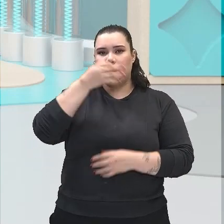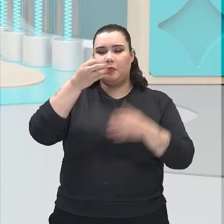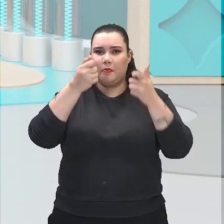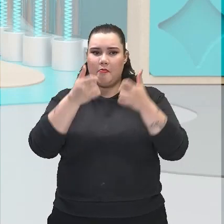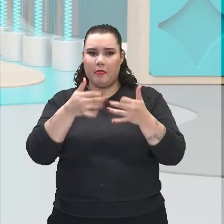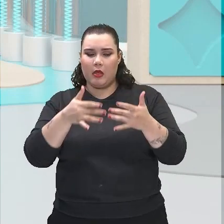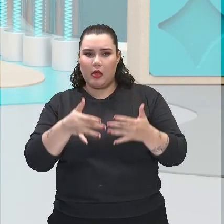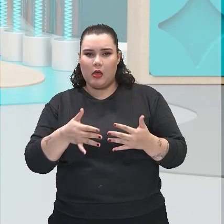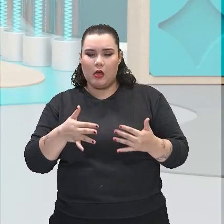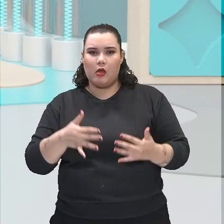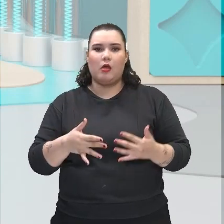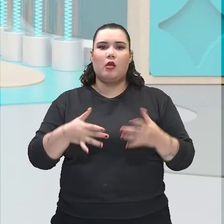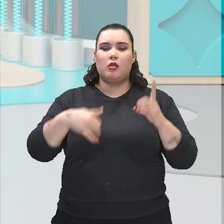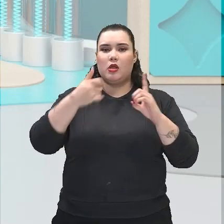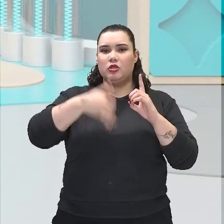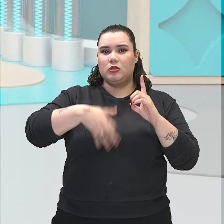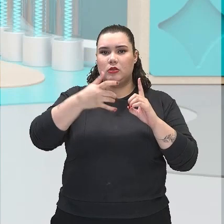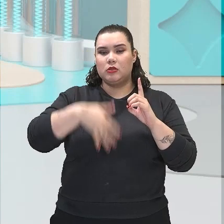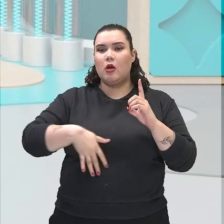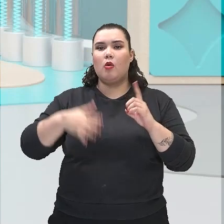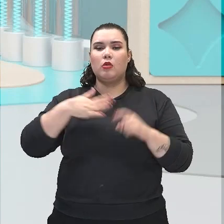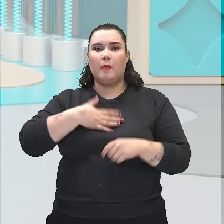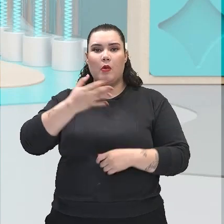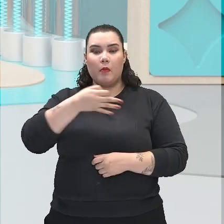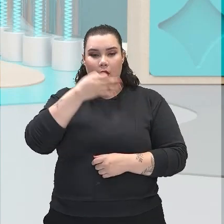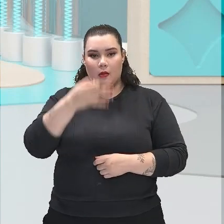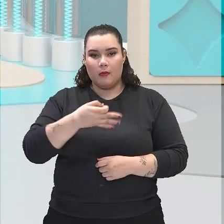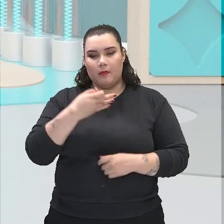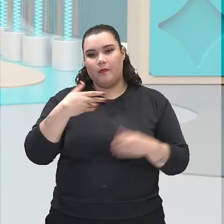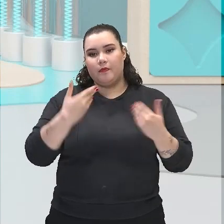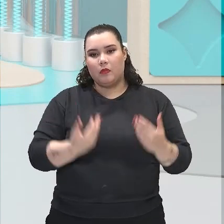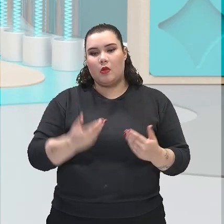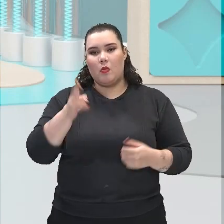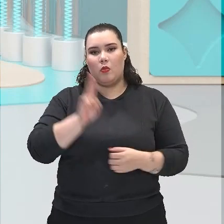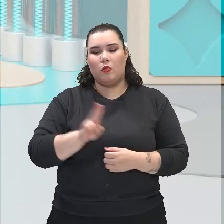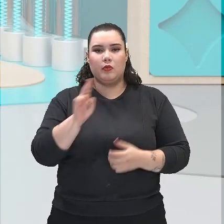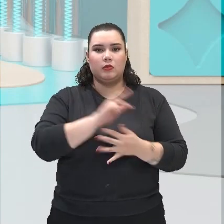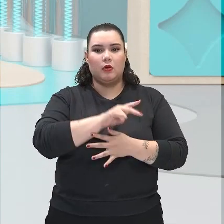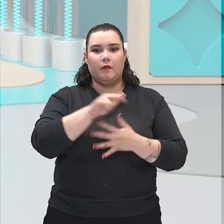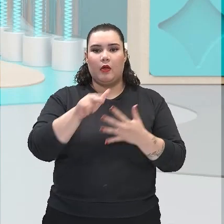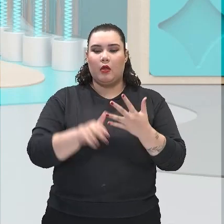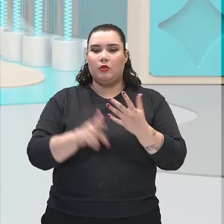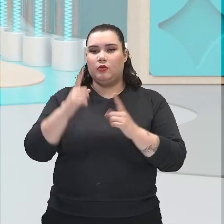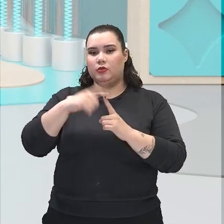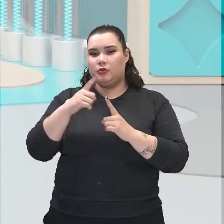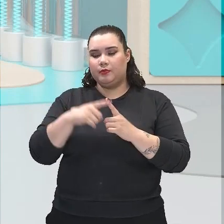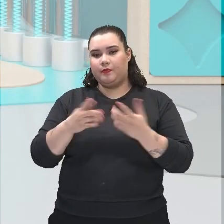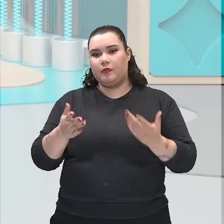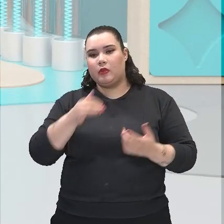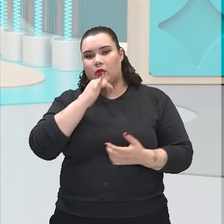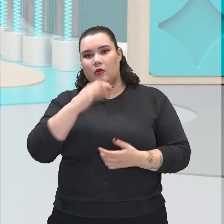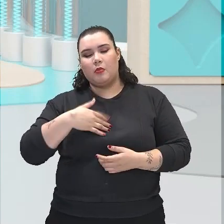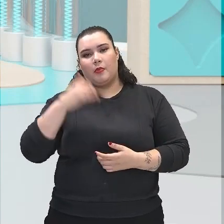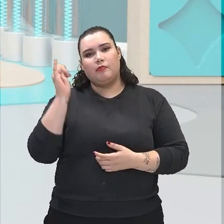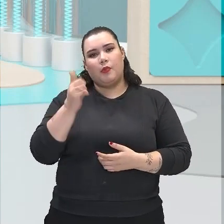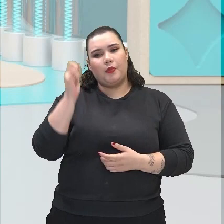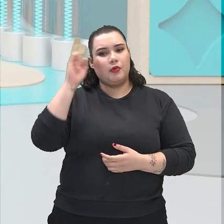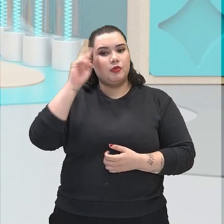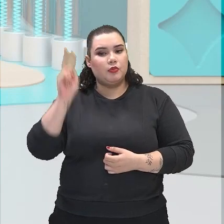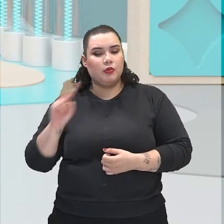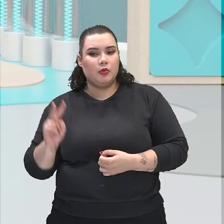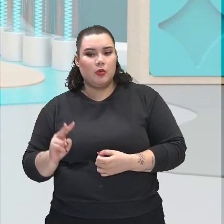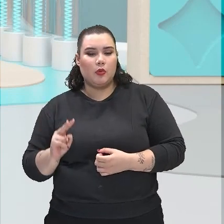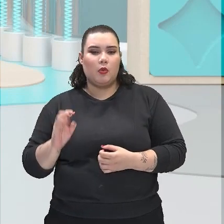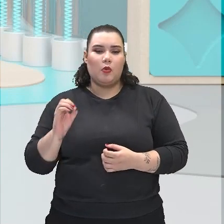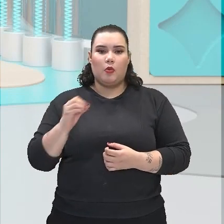o meu ponto de vista. E aí, claro, eu vou selecionar diversos tipos de argumentos, eu posso contar uma história, eu posso